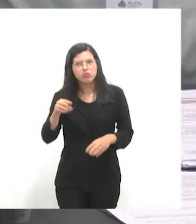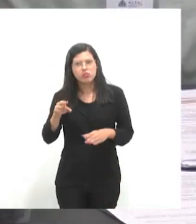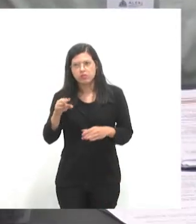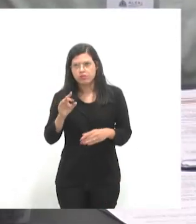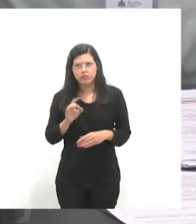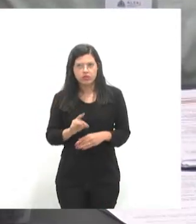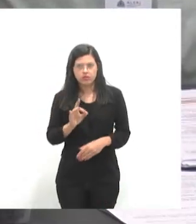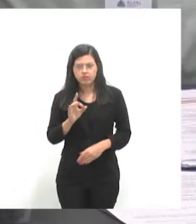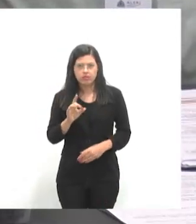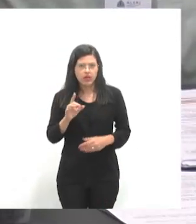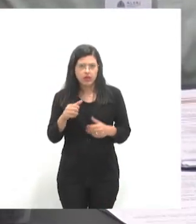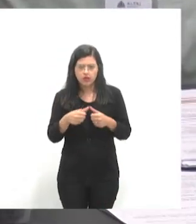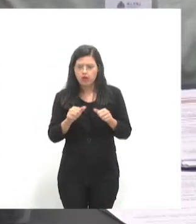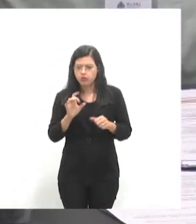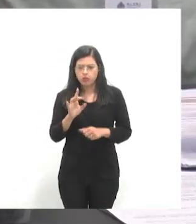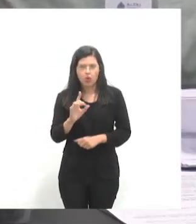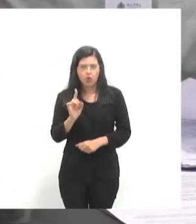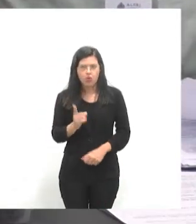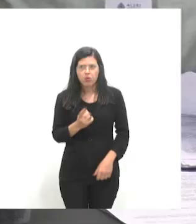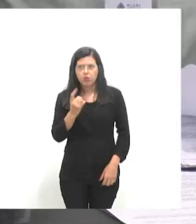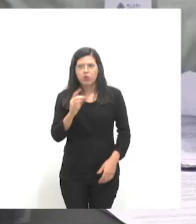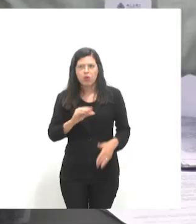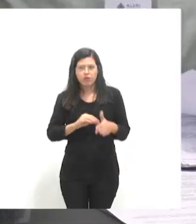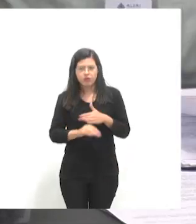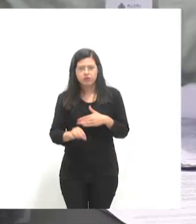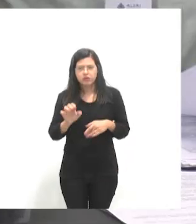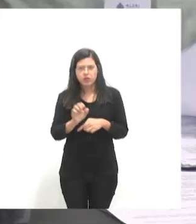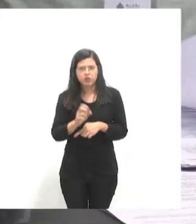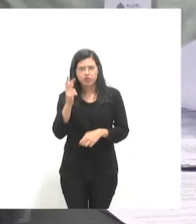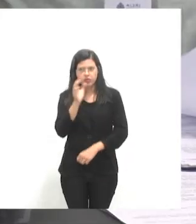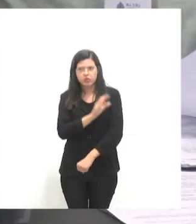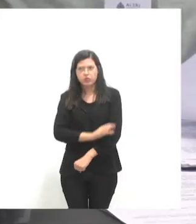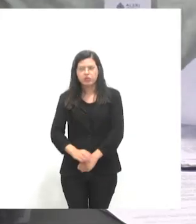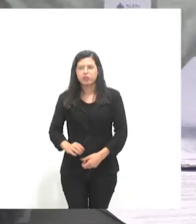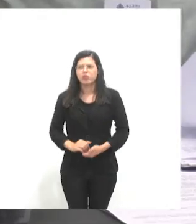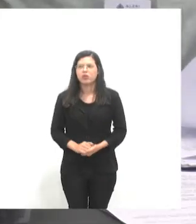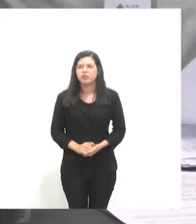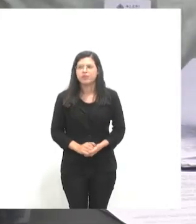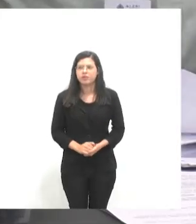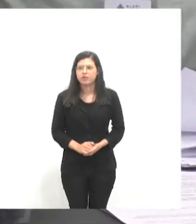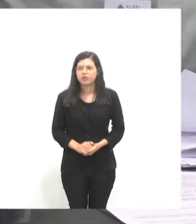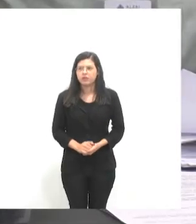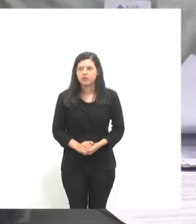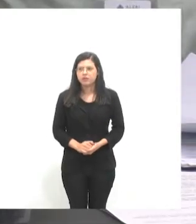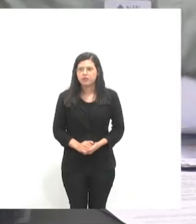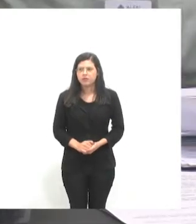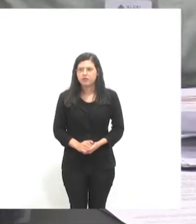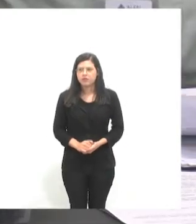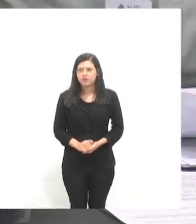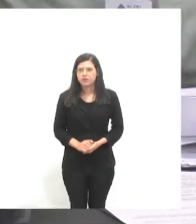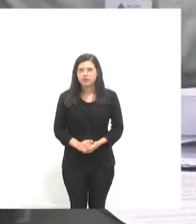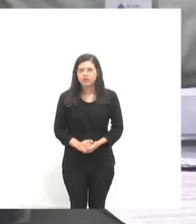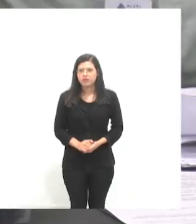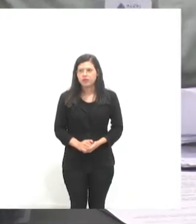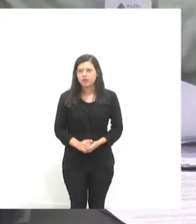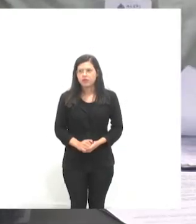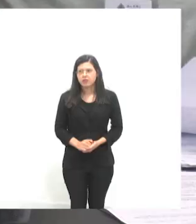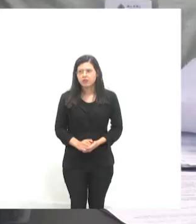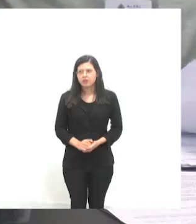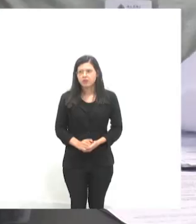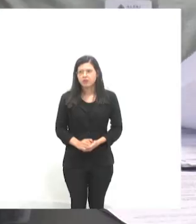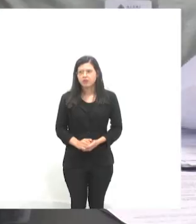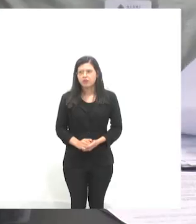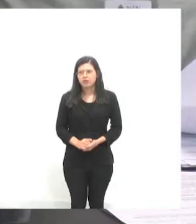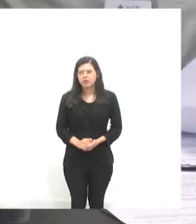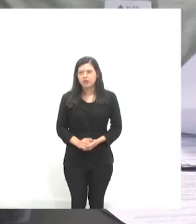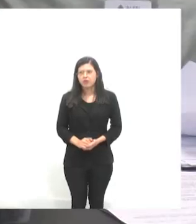Cultura, porque havia fundos federais, a gente tinha posto muitos. Eu, claro, sempre fico na esperança que possa haver outro,